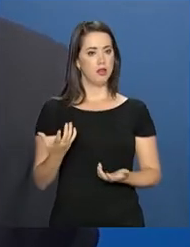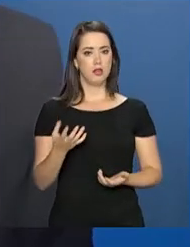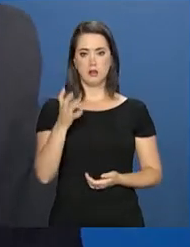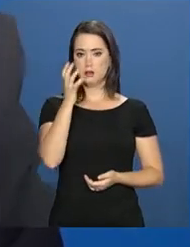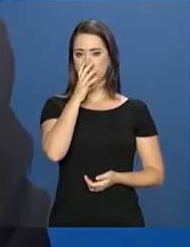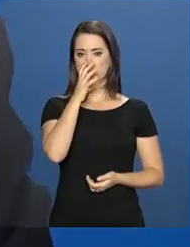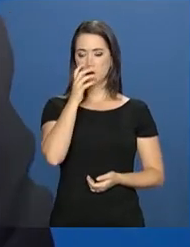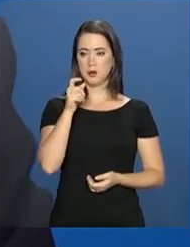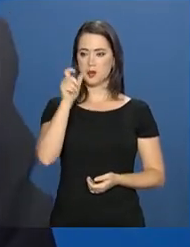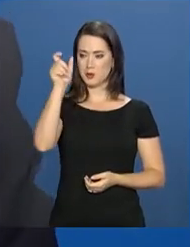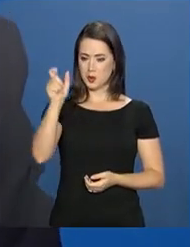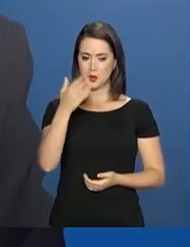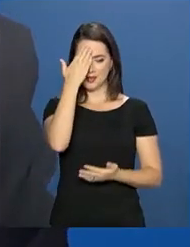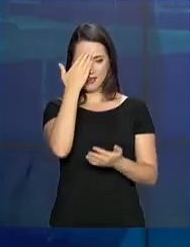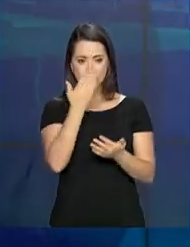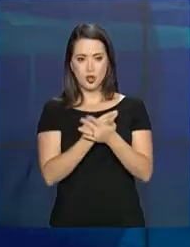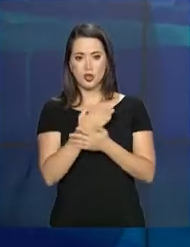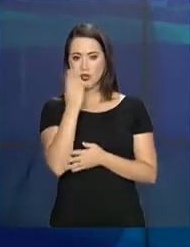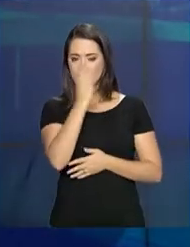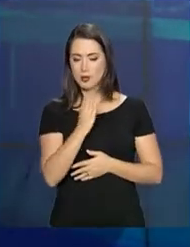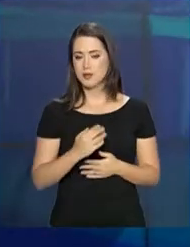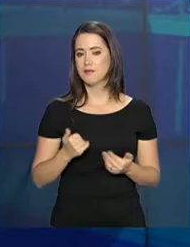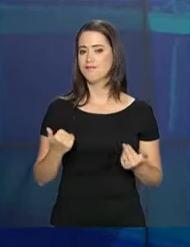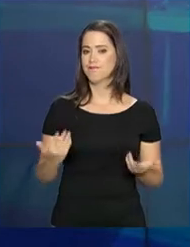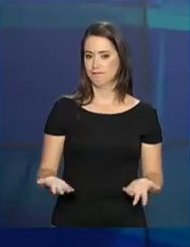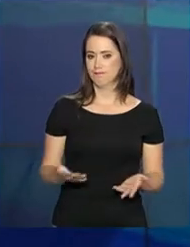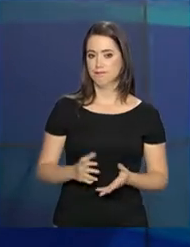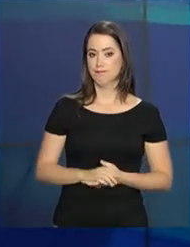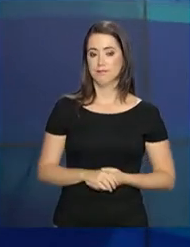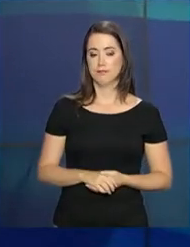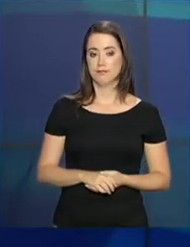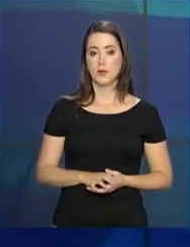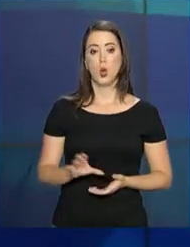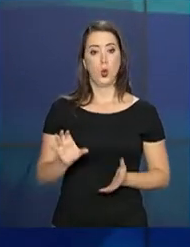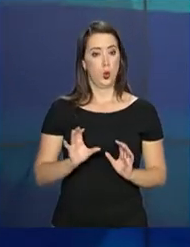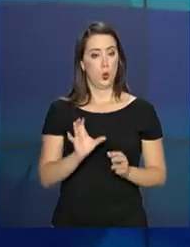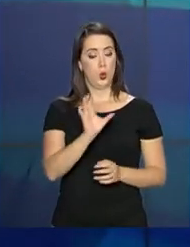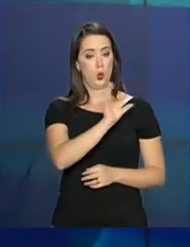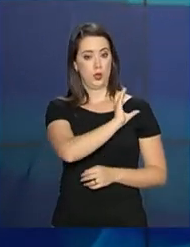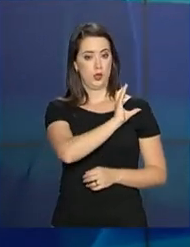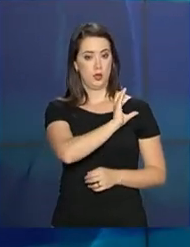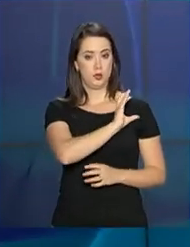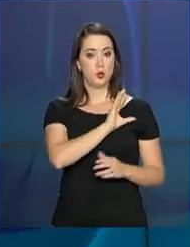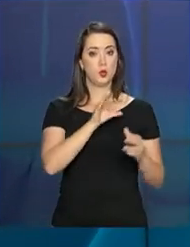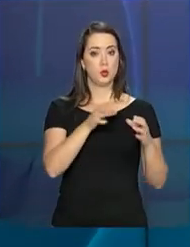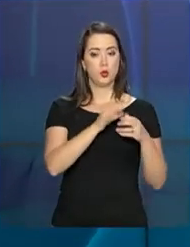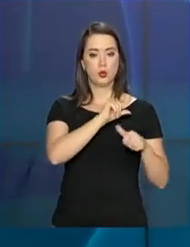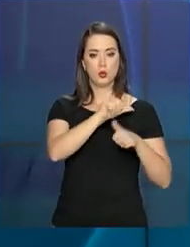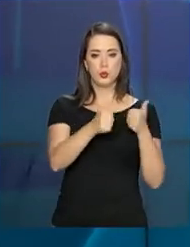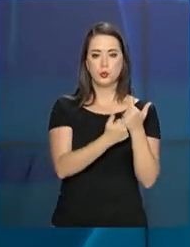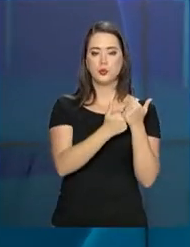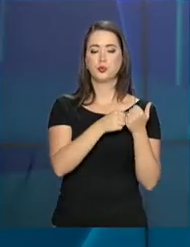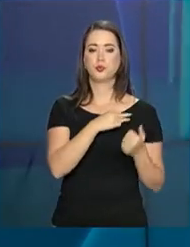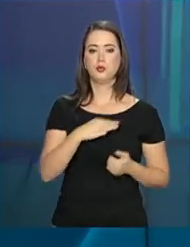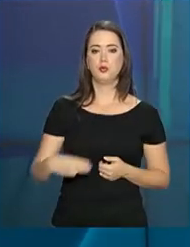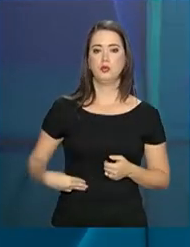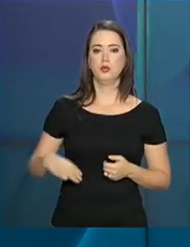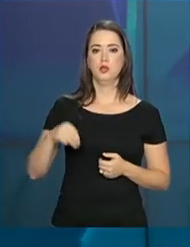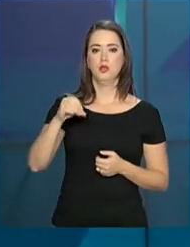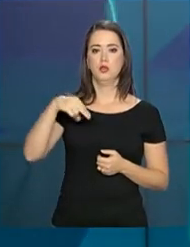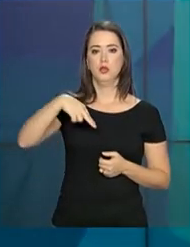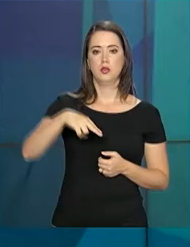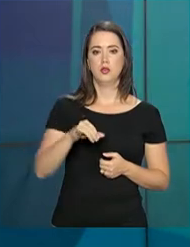a crença no brasil o coordenador do gabinete de transição ministro ônix lorenzoni também